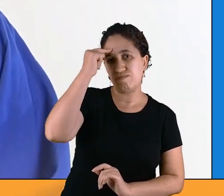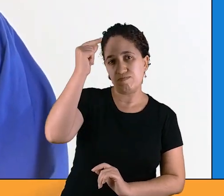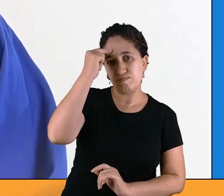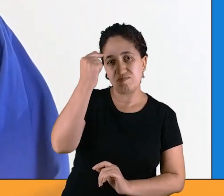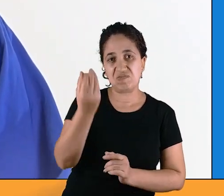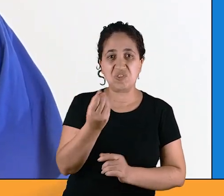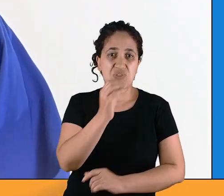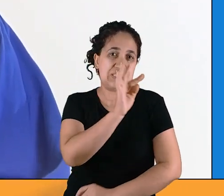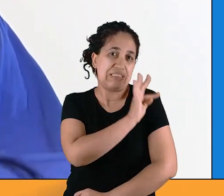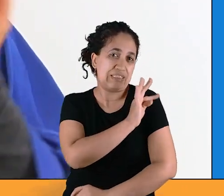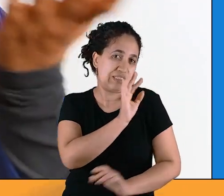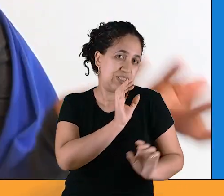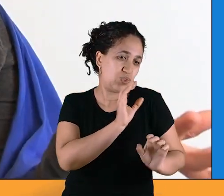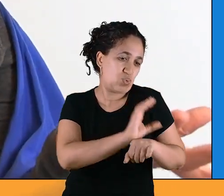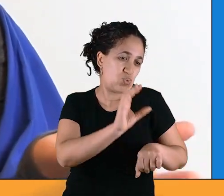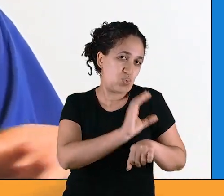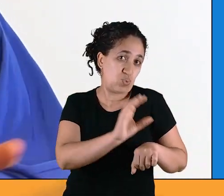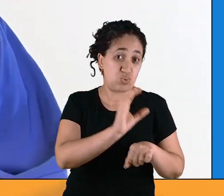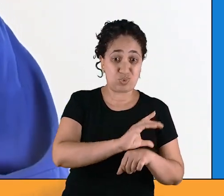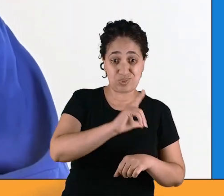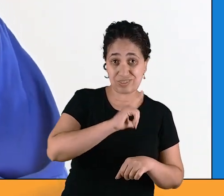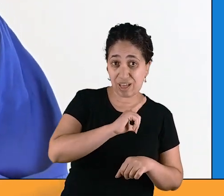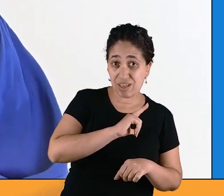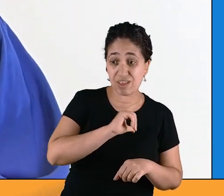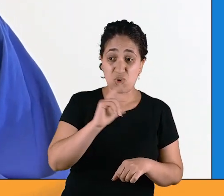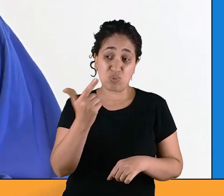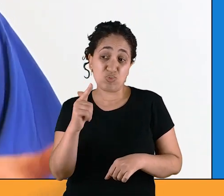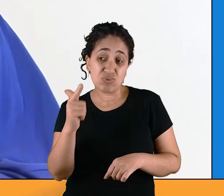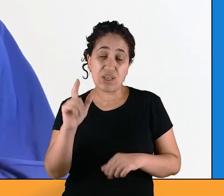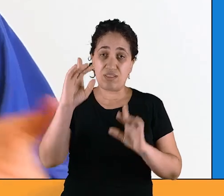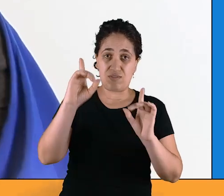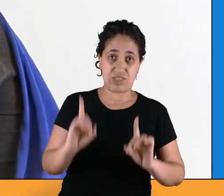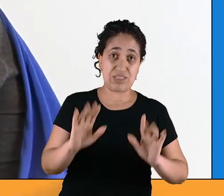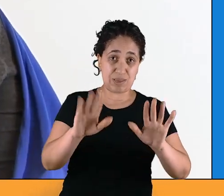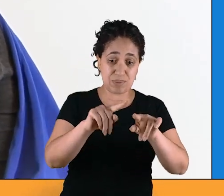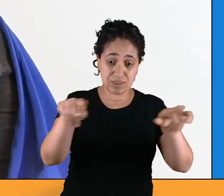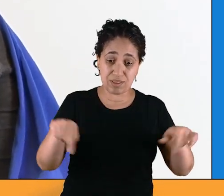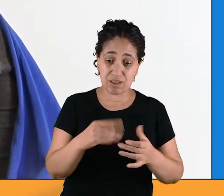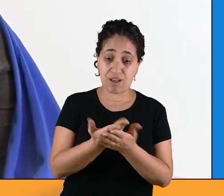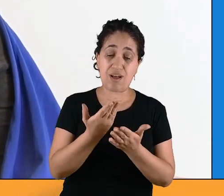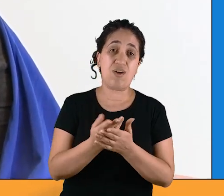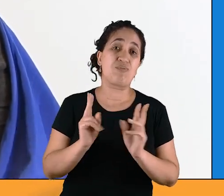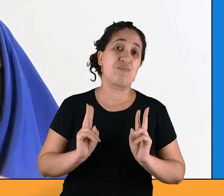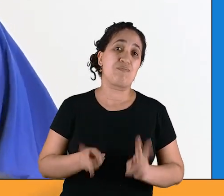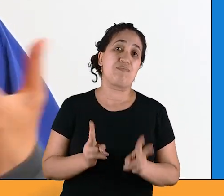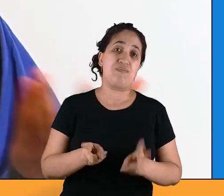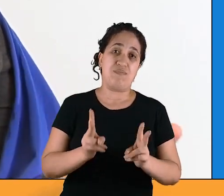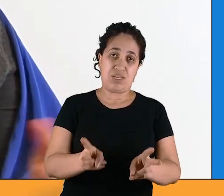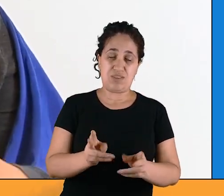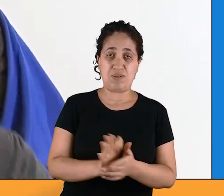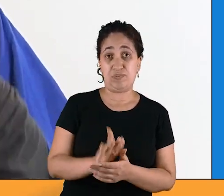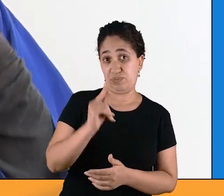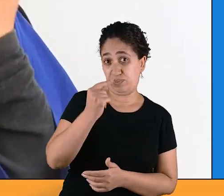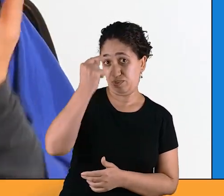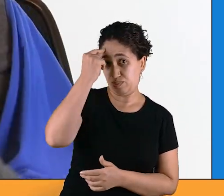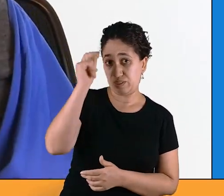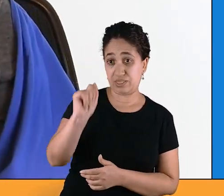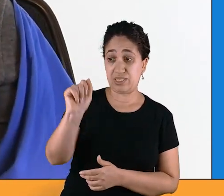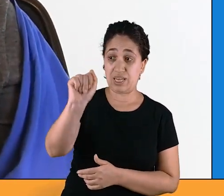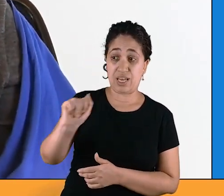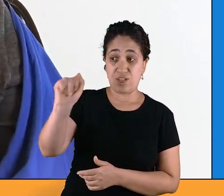de cursos técnicos, têm ou não deficiência na mesma sala de aula. Quando a gente pensa